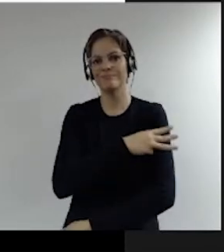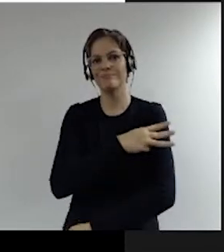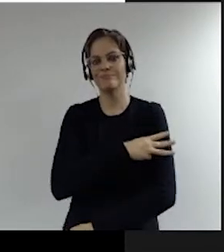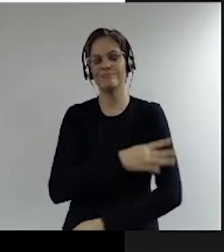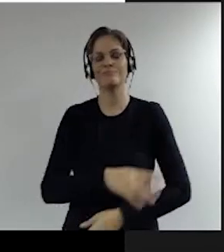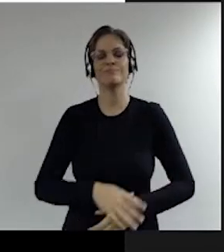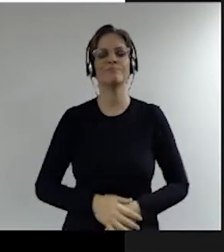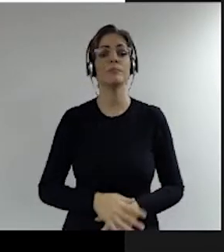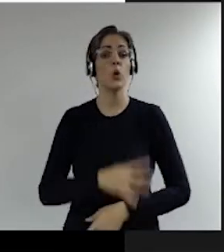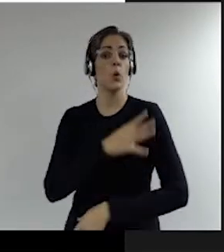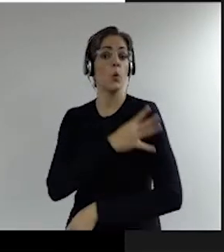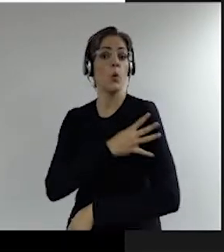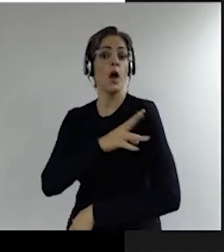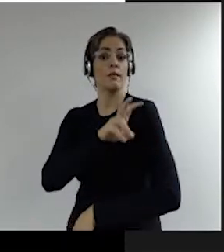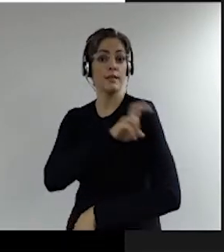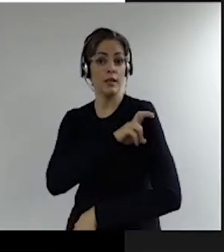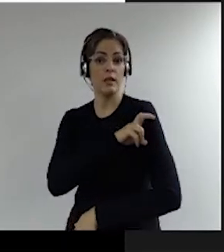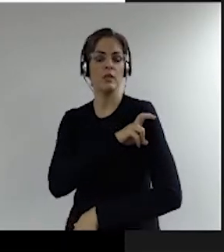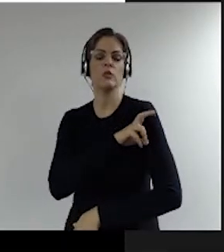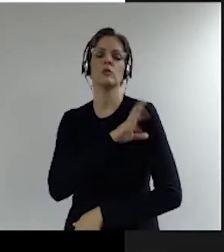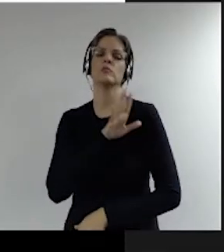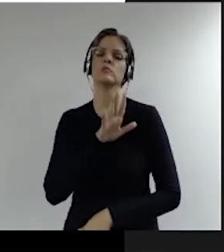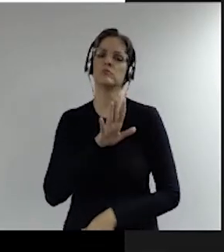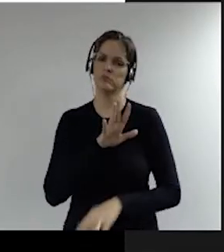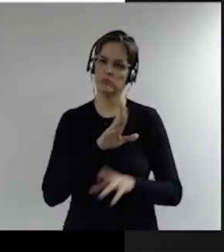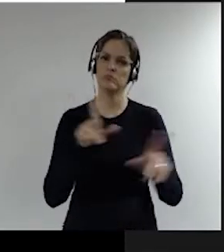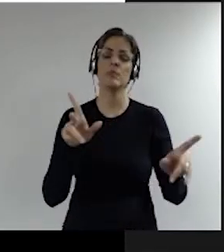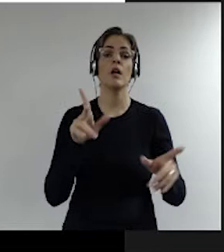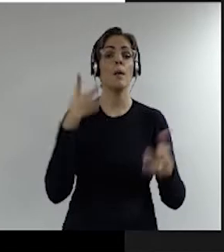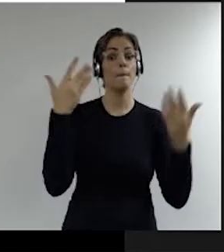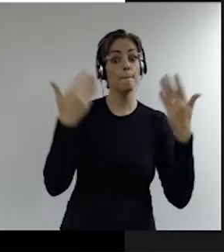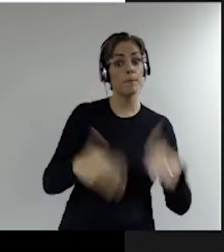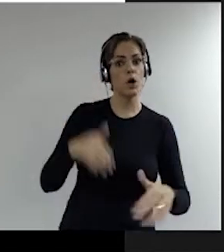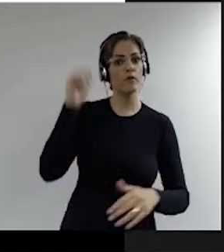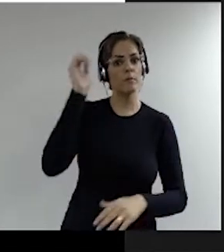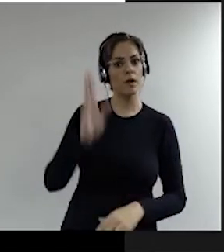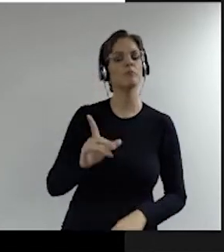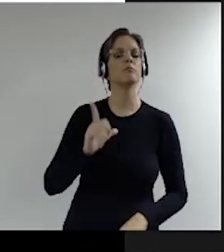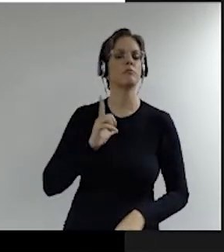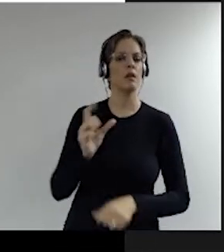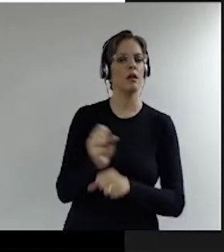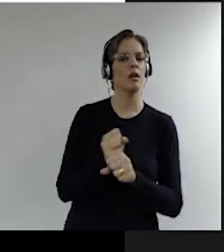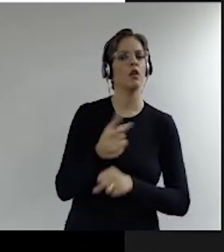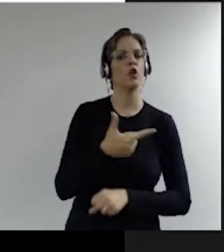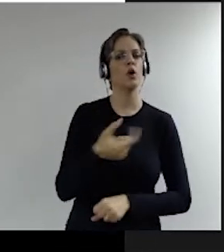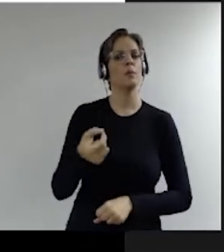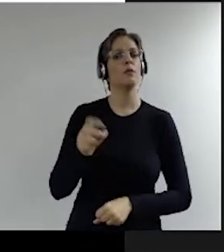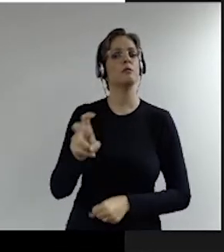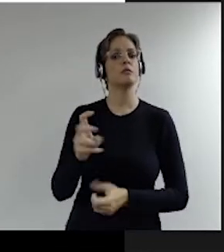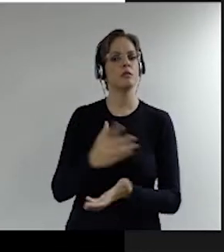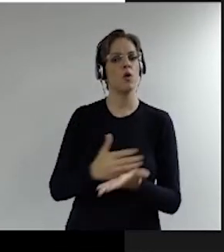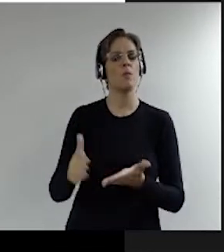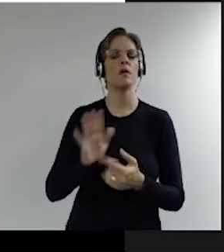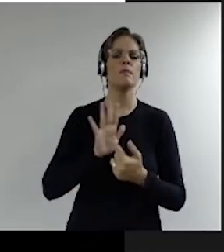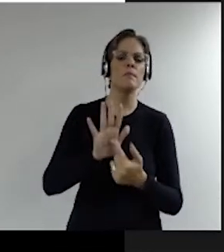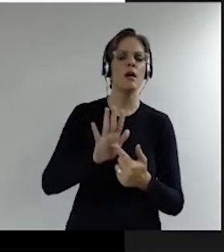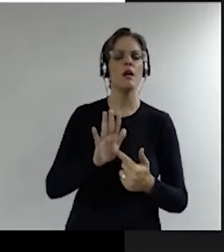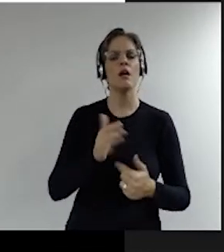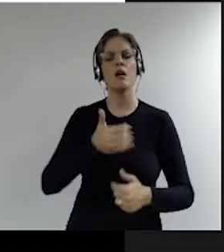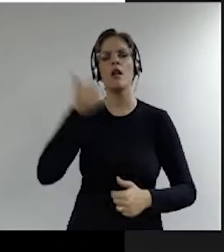No quarto e no quinto ano, a Prova Brasil, desde 2005, vem mostrando melhoras, e algumas